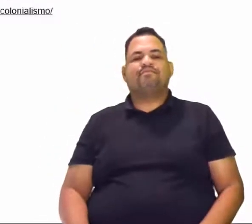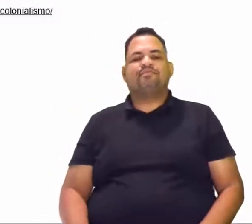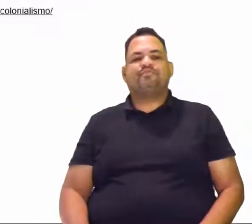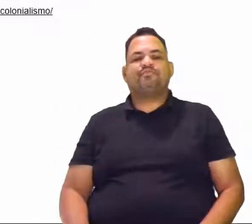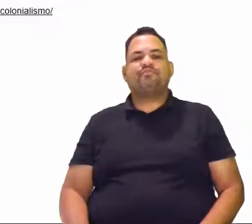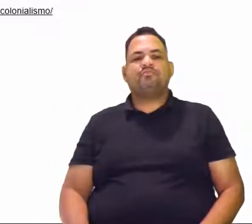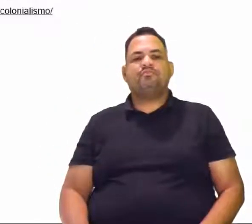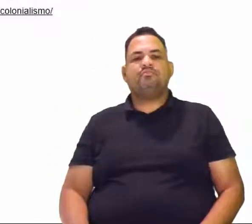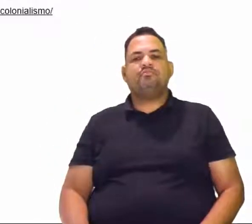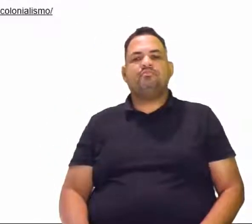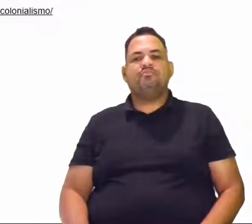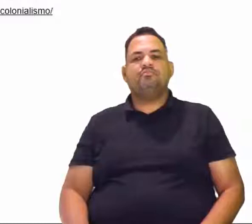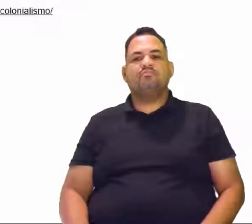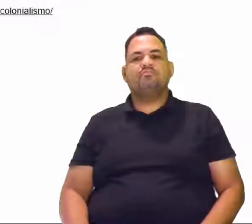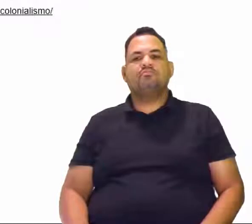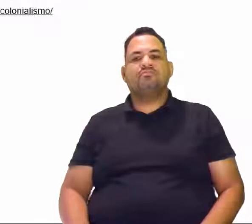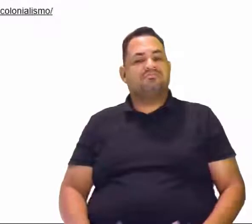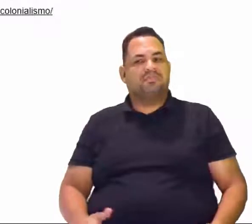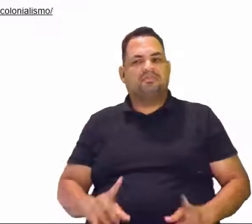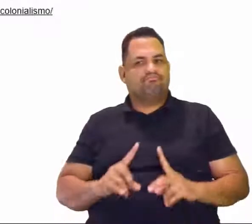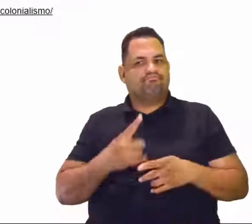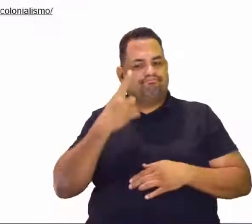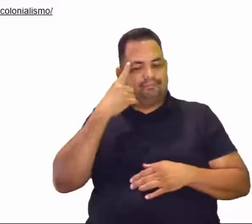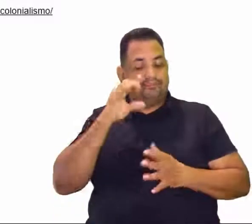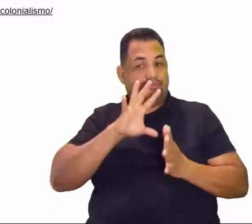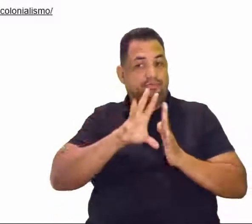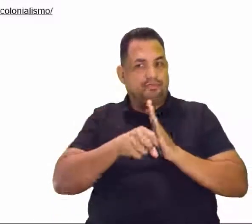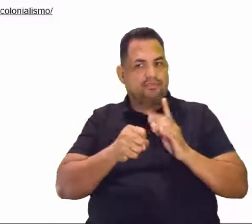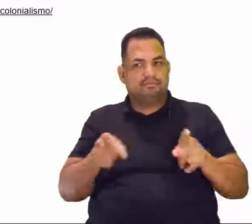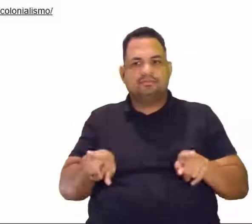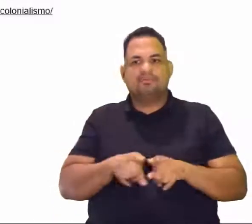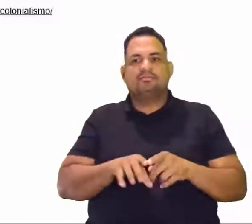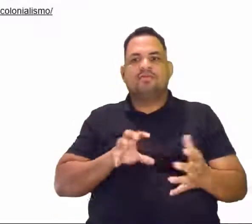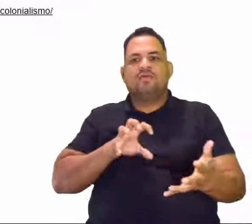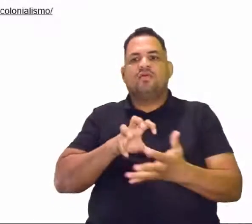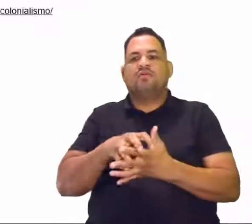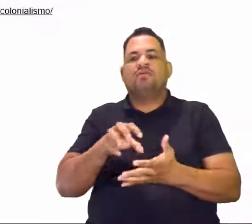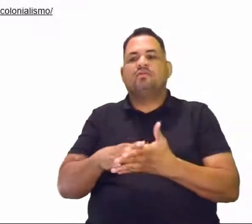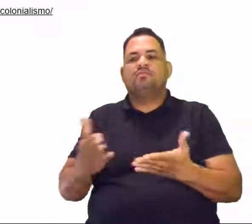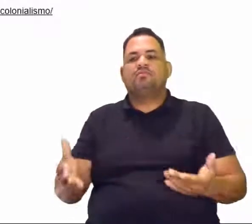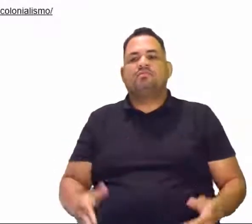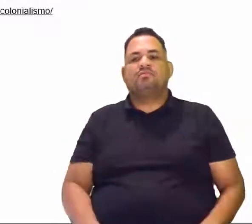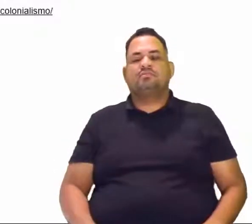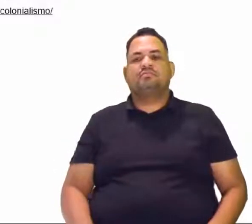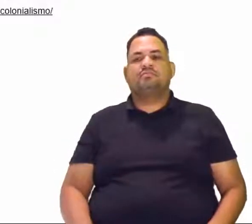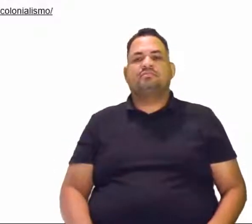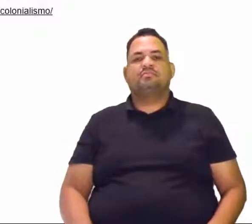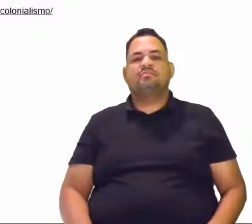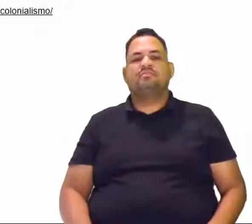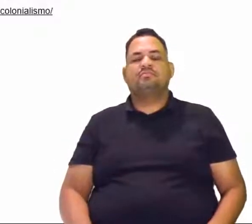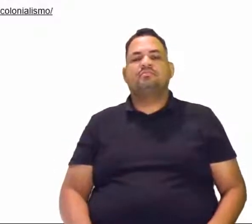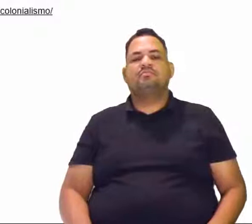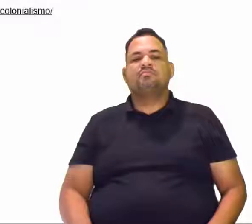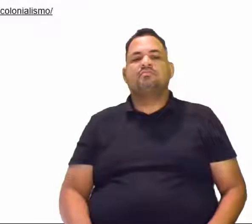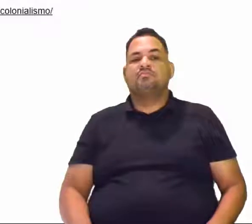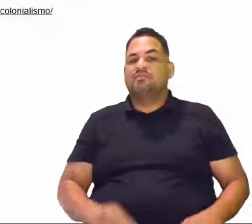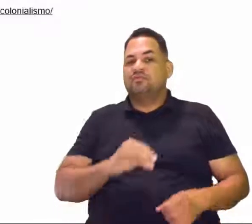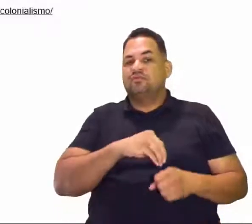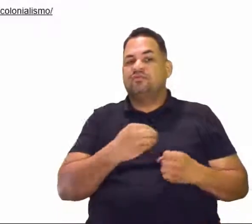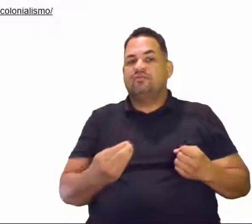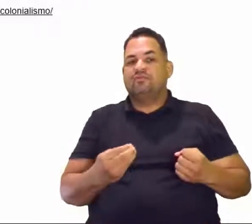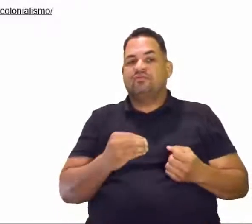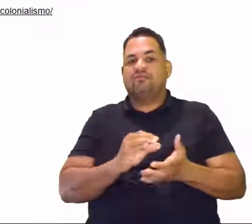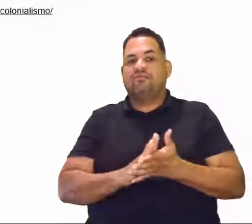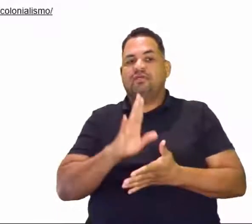eu acho que foi assim roubado mesmo né porque conquistados em um negócio ali né tu faz esse